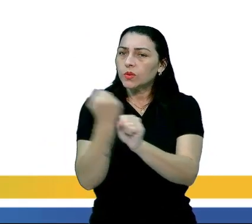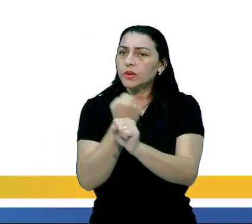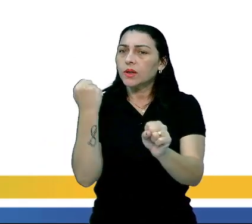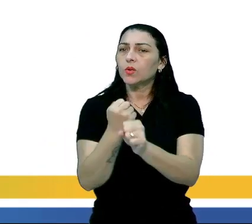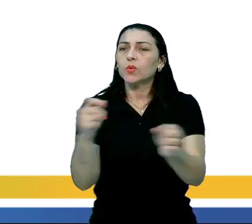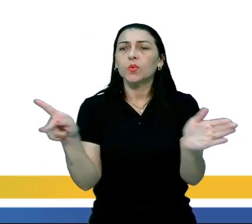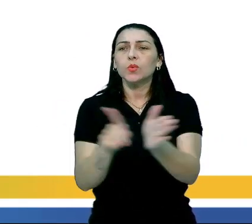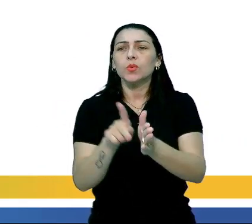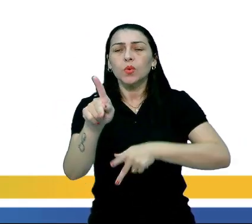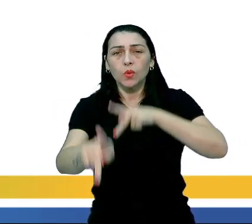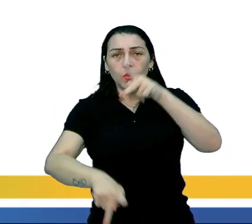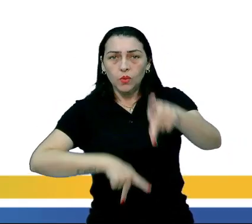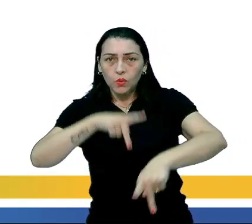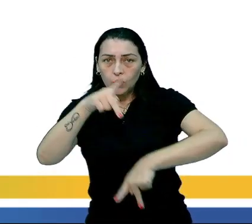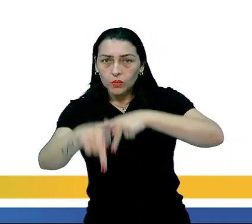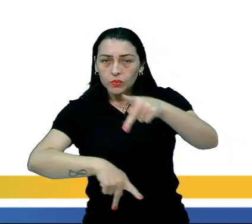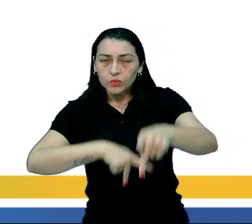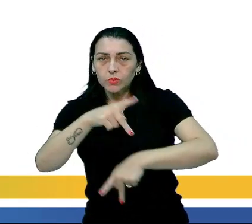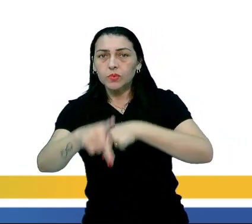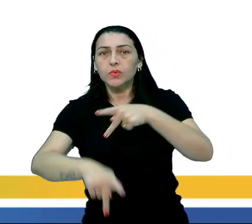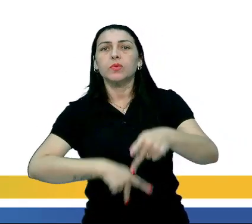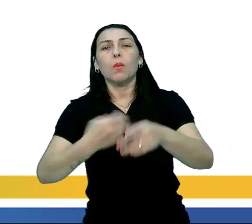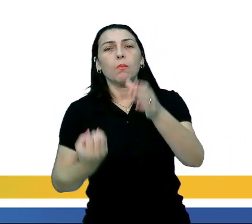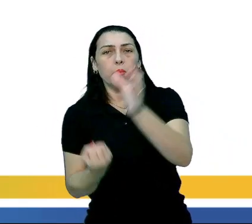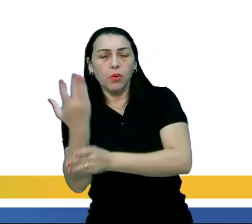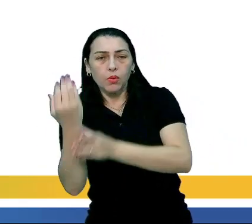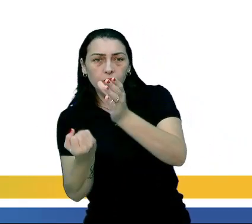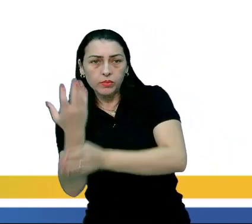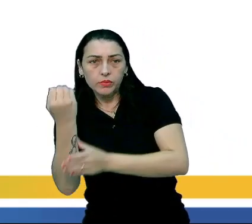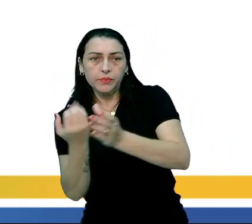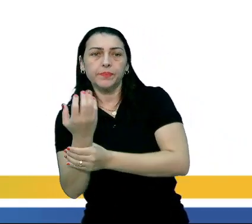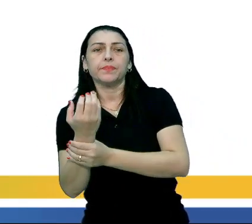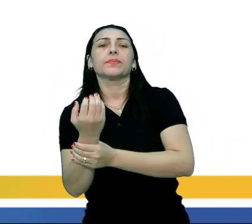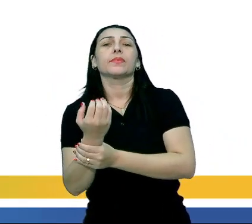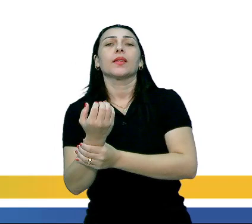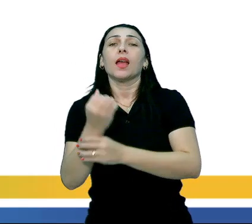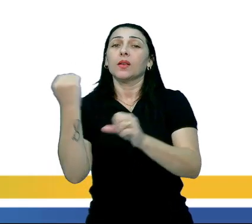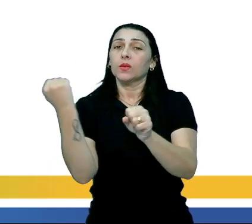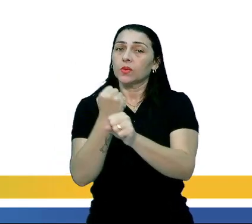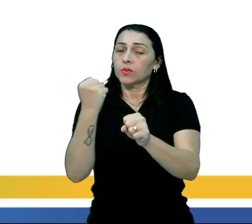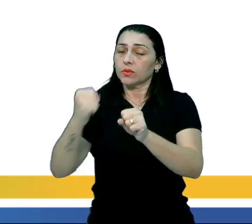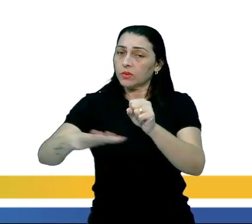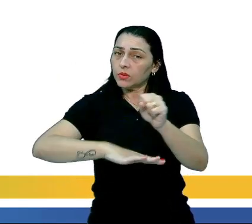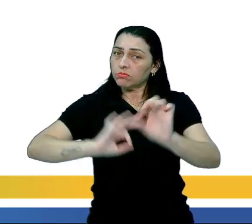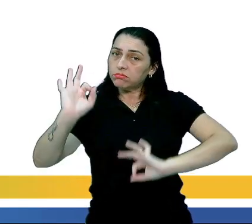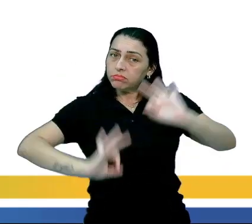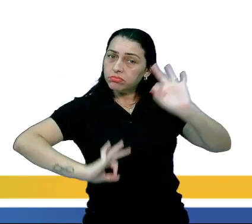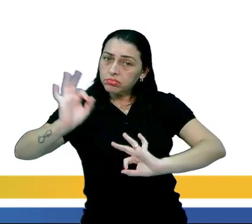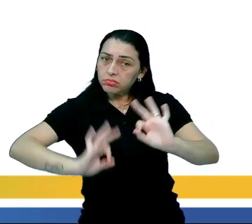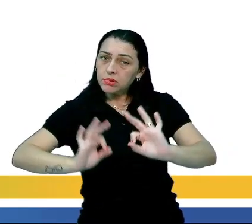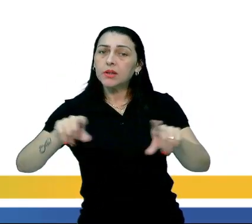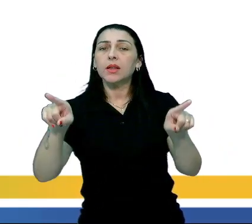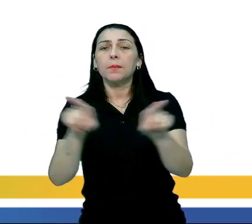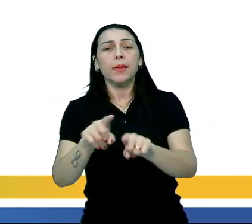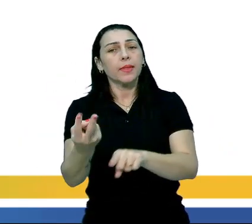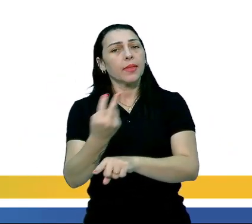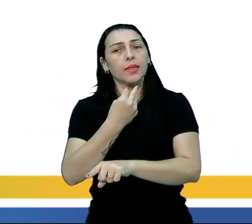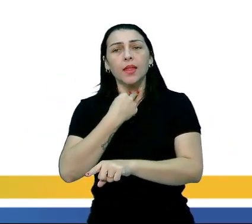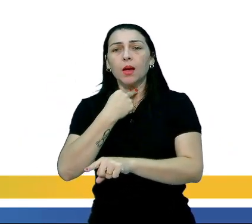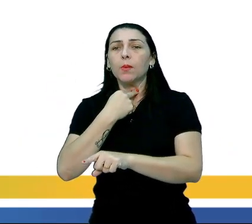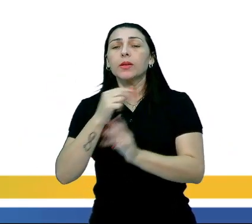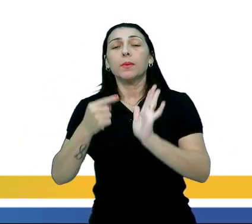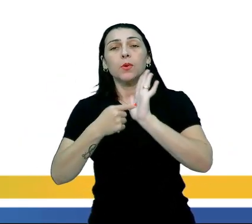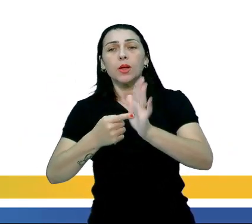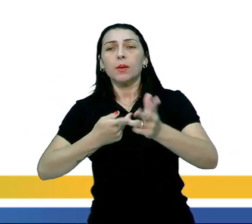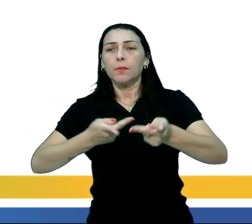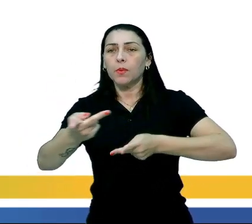a construção desse novo paradigma produtivo. Essa construção social, porém, não pode ser